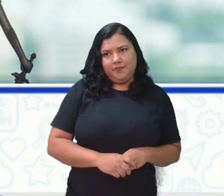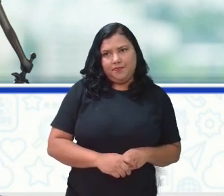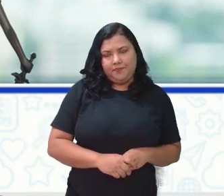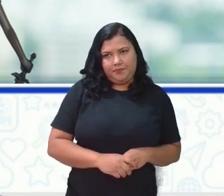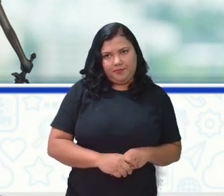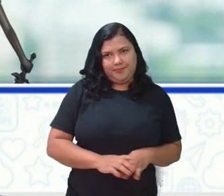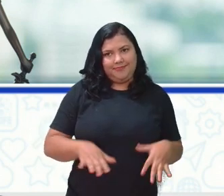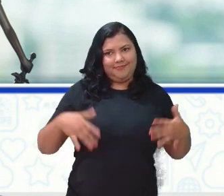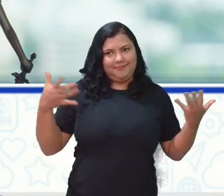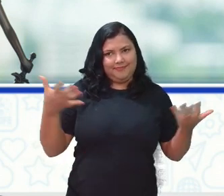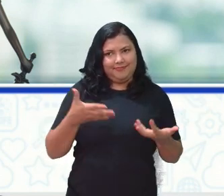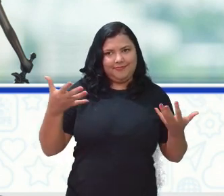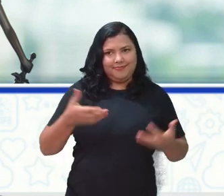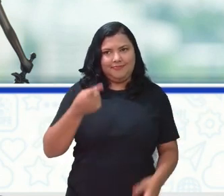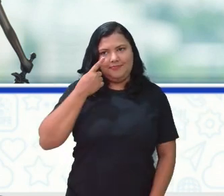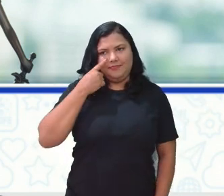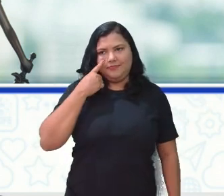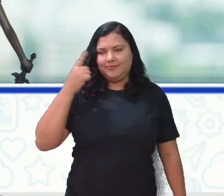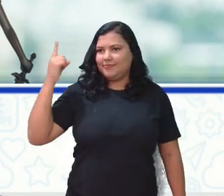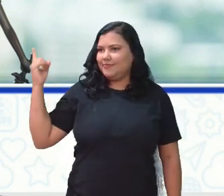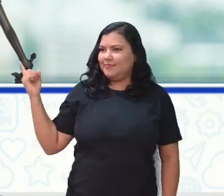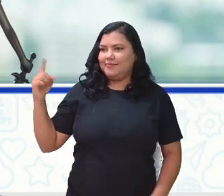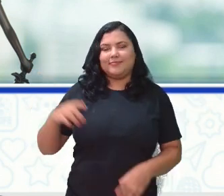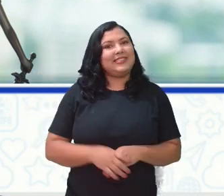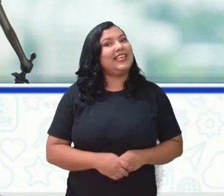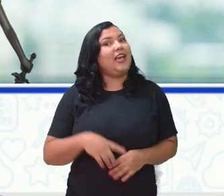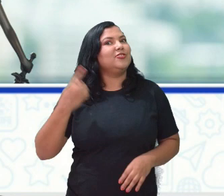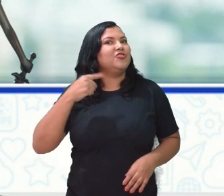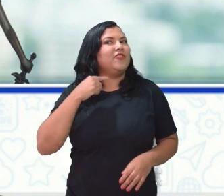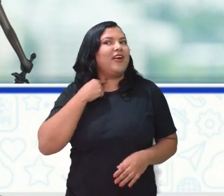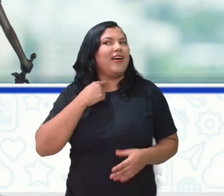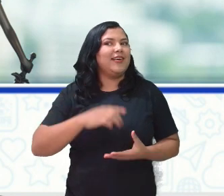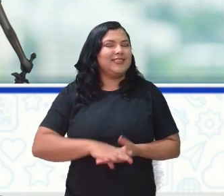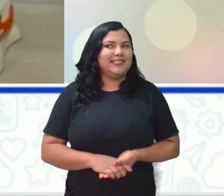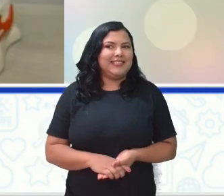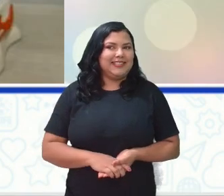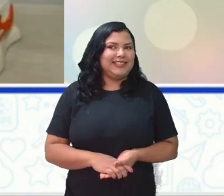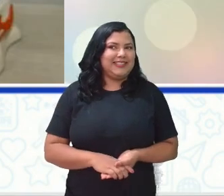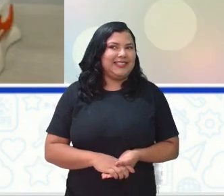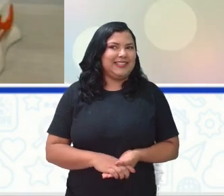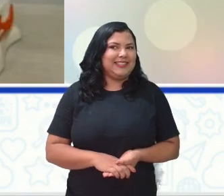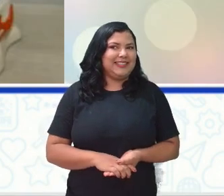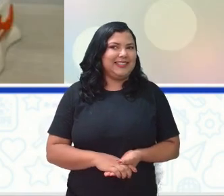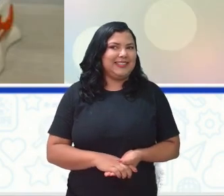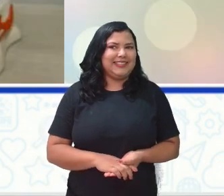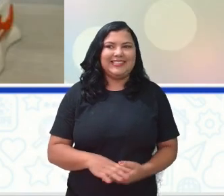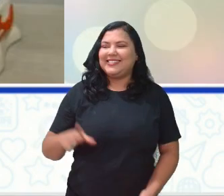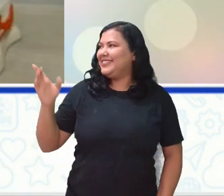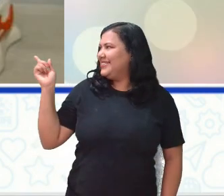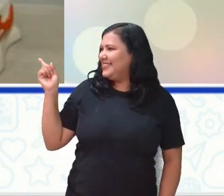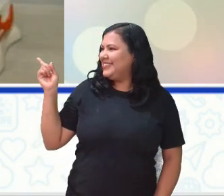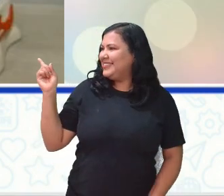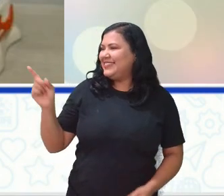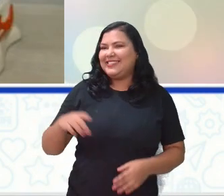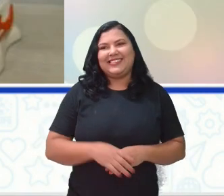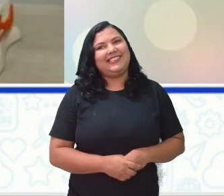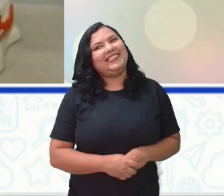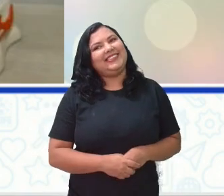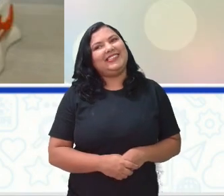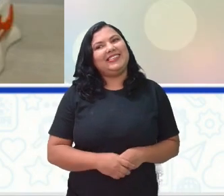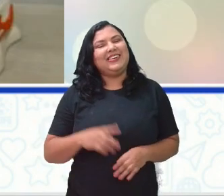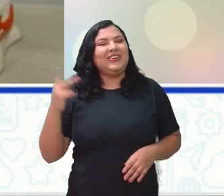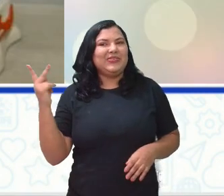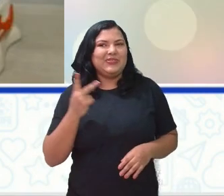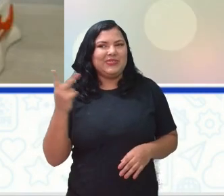agora a parte mais legal, que são os advogados. Quem será que vocês acham que são os nossos advogados? O advogado e o nosso promotor, que